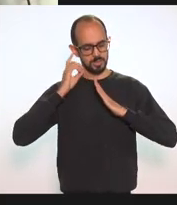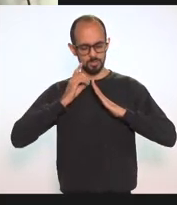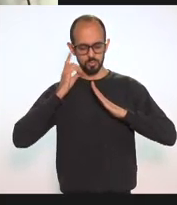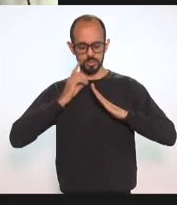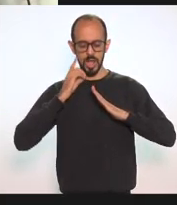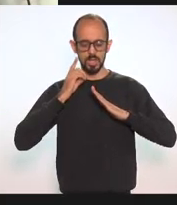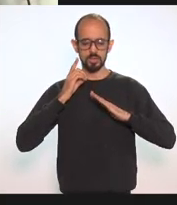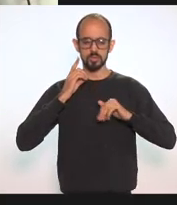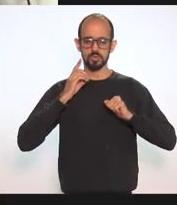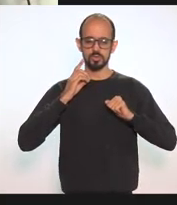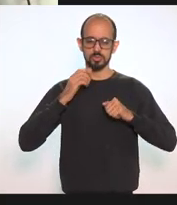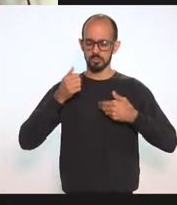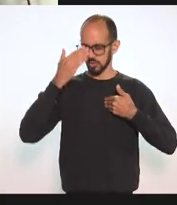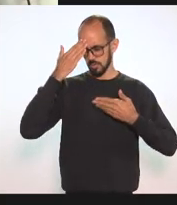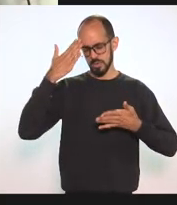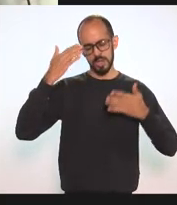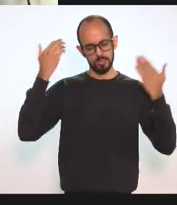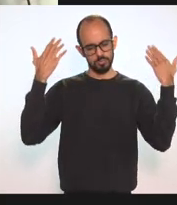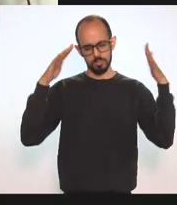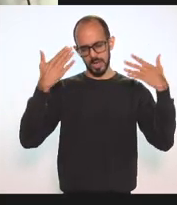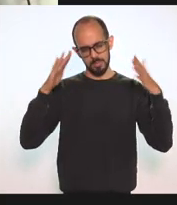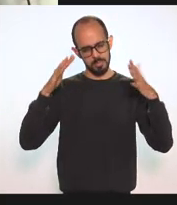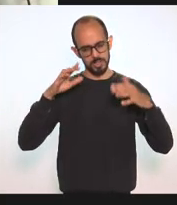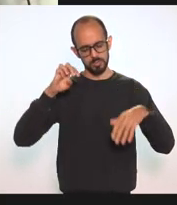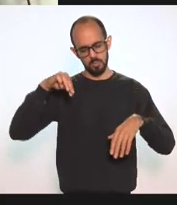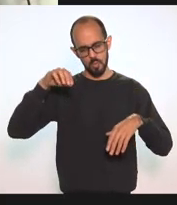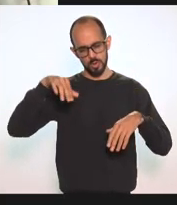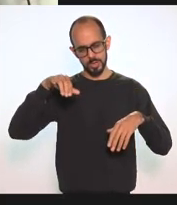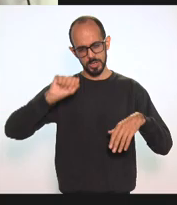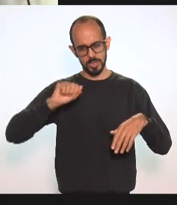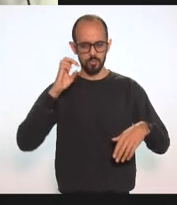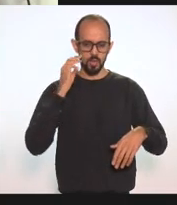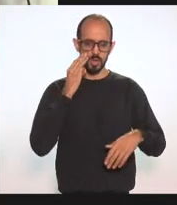na Alerj. Obrigada. Parabéns, Mônica, parabéns, Valdec.